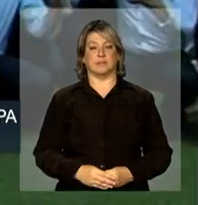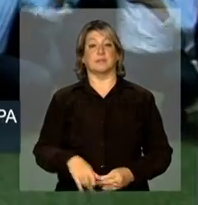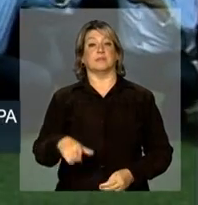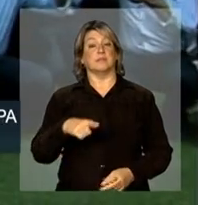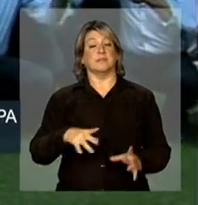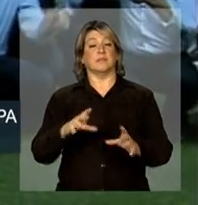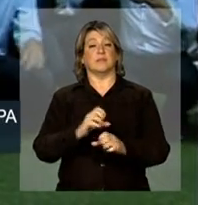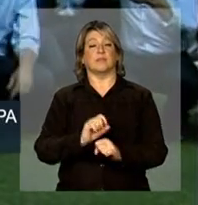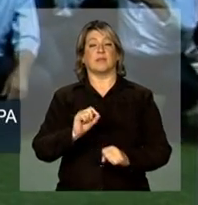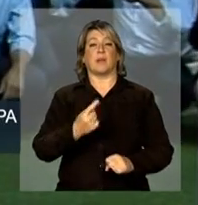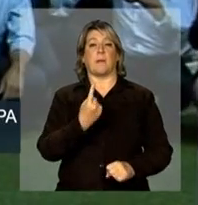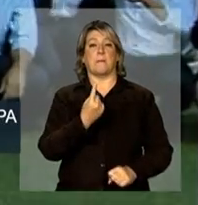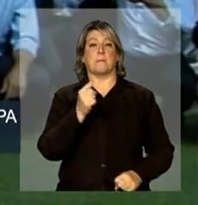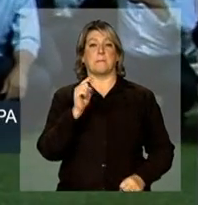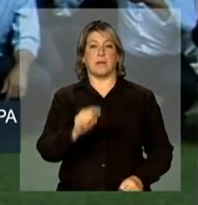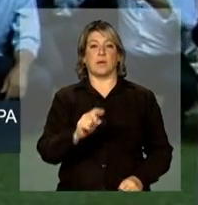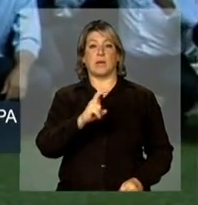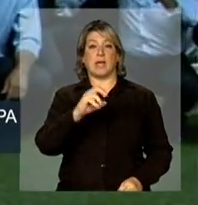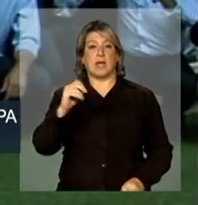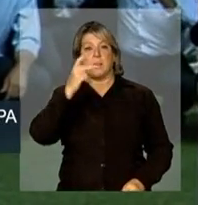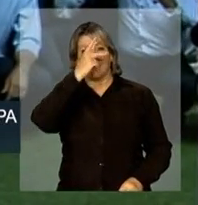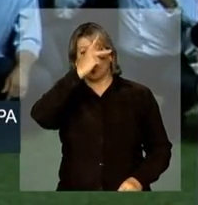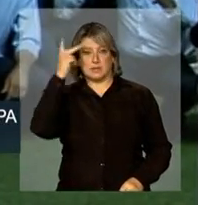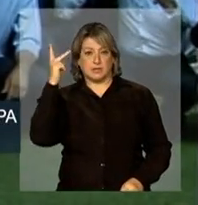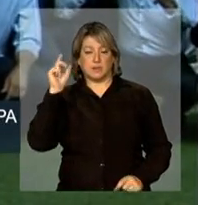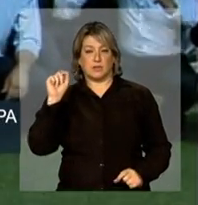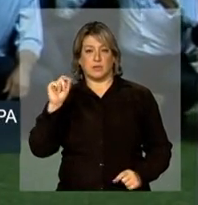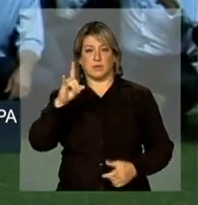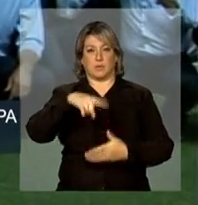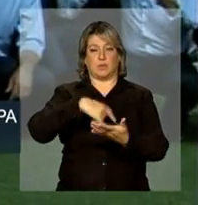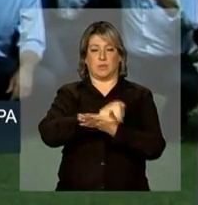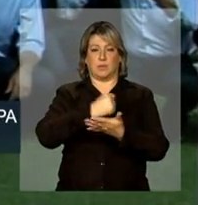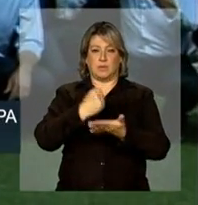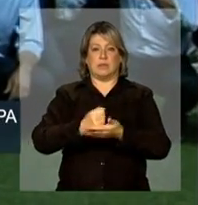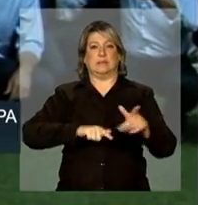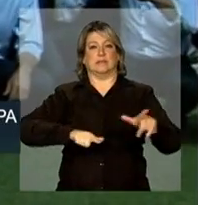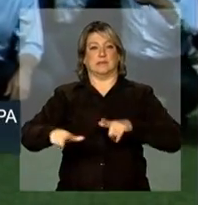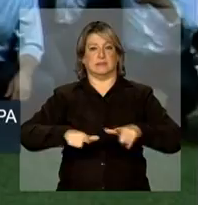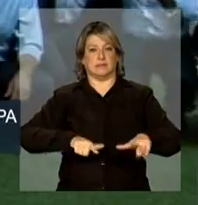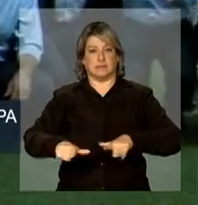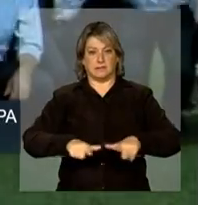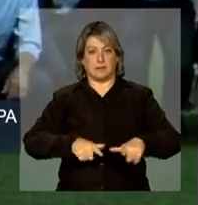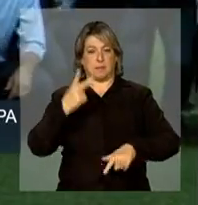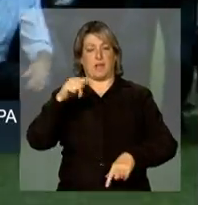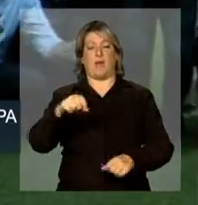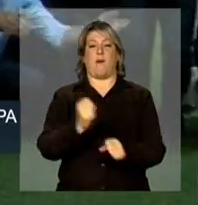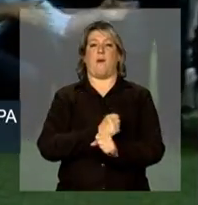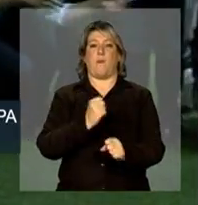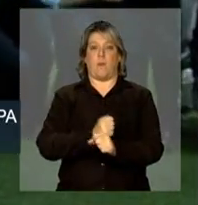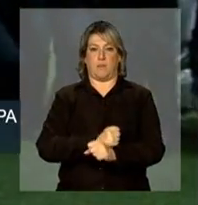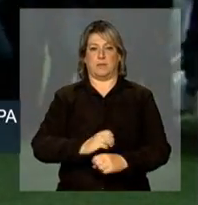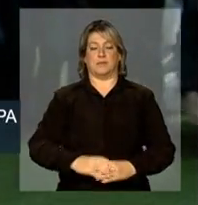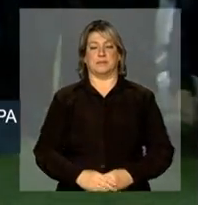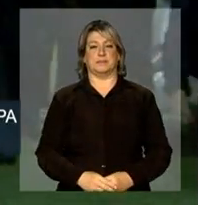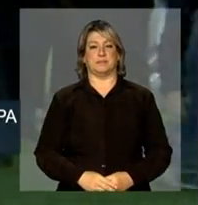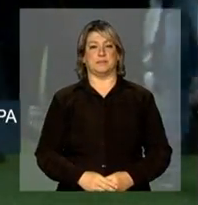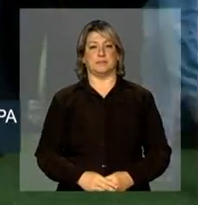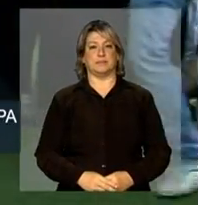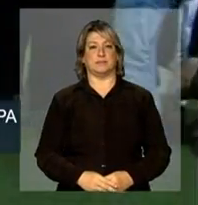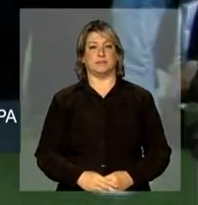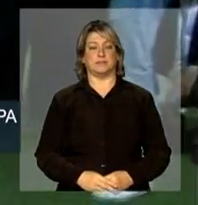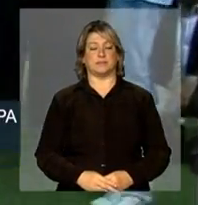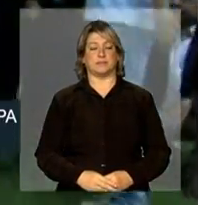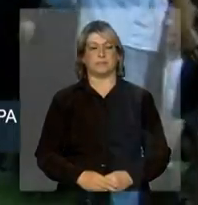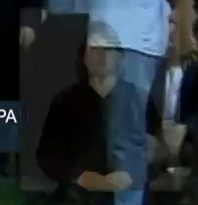Foram cerca de 1.500 pessoas contratadas para essa obra.